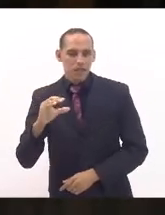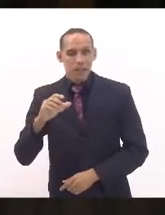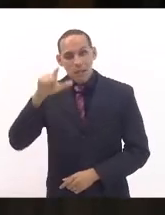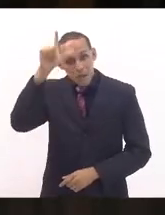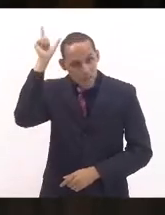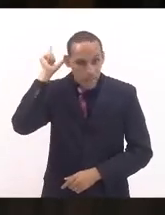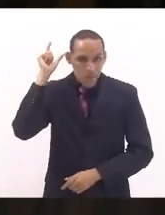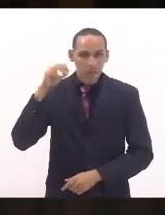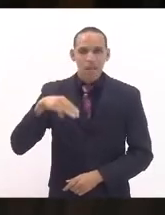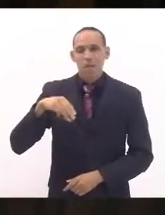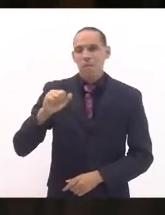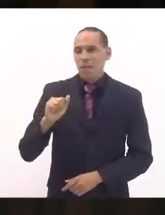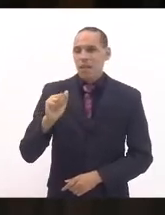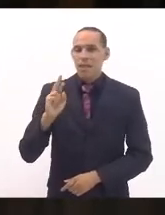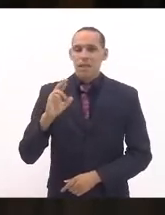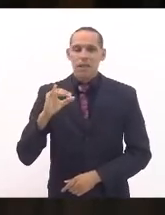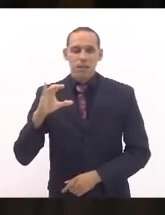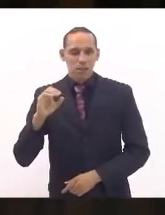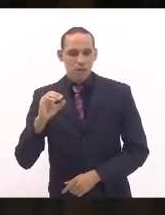Márcio Canella.